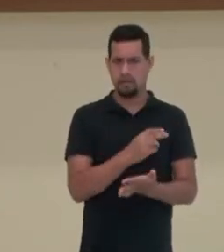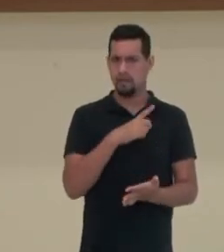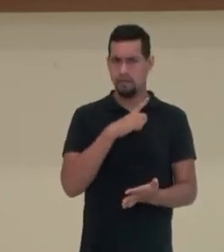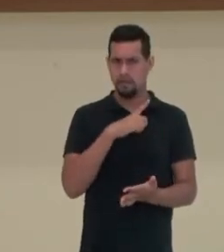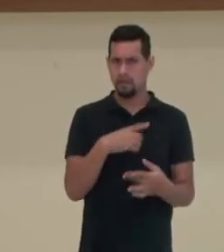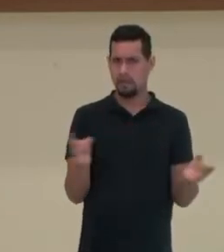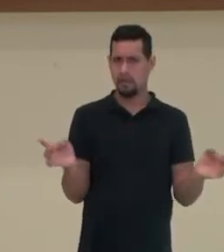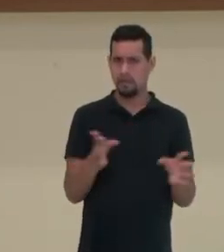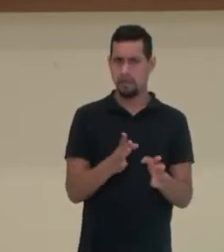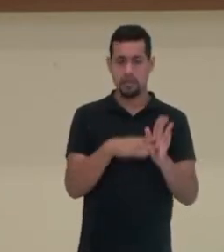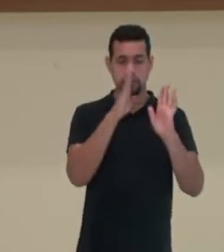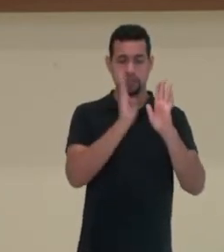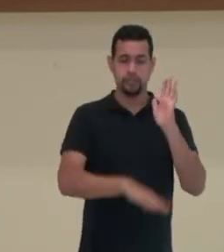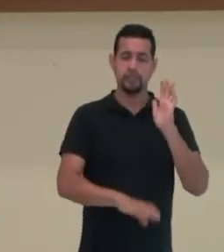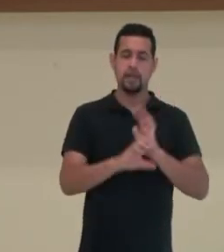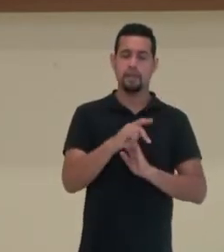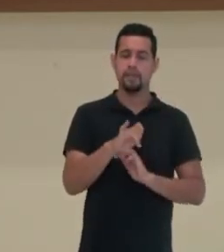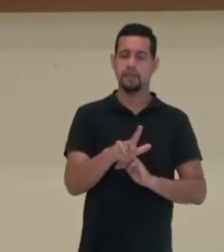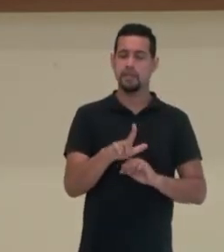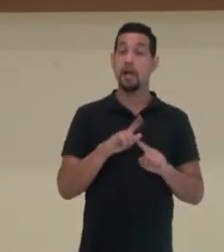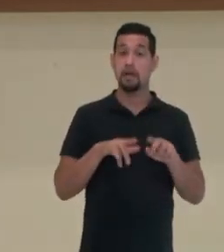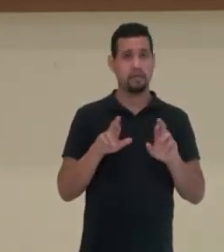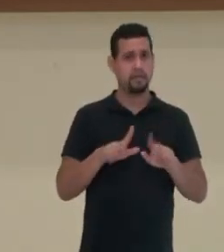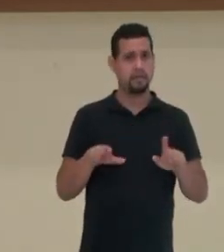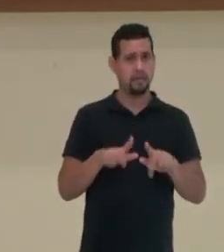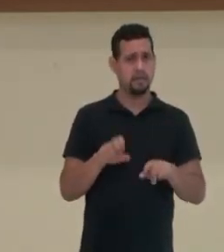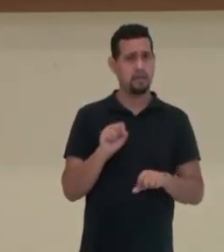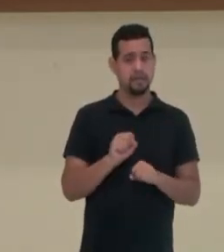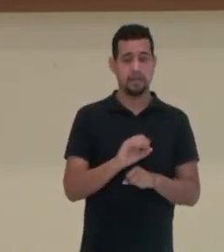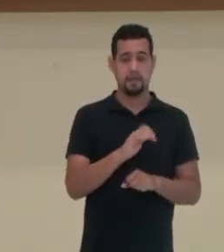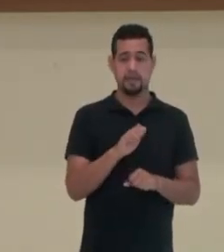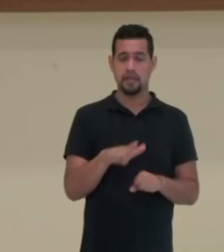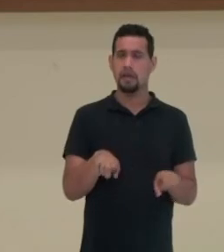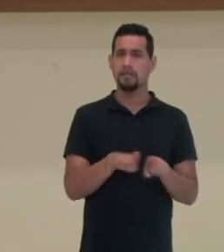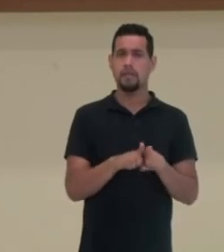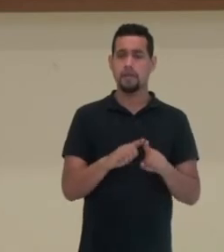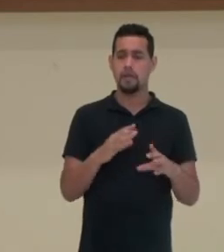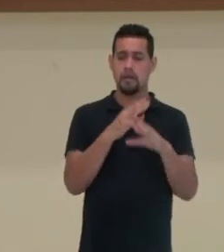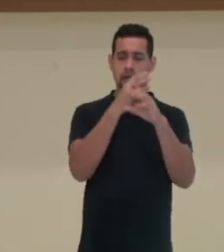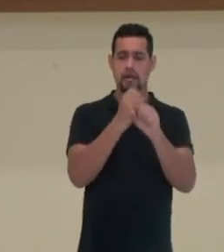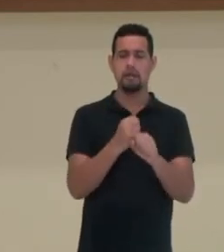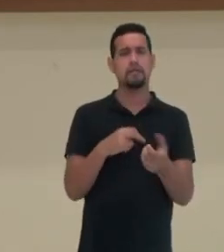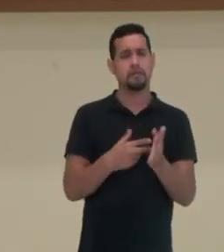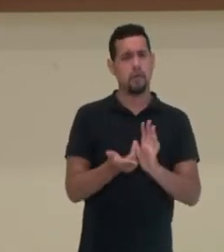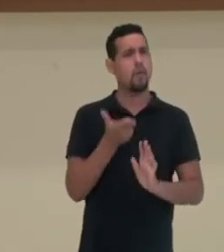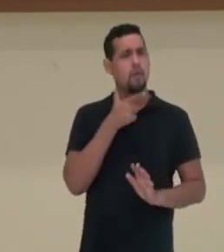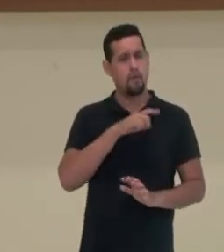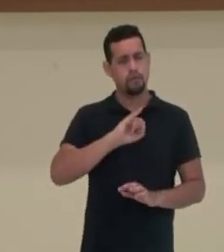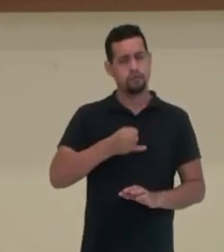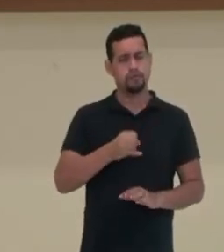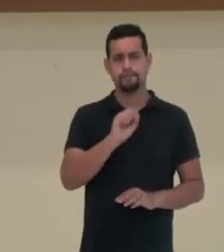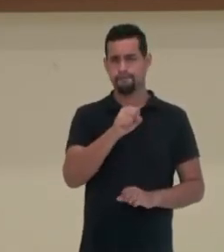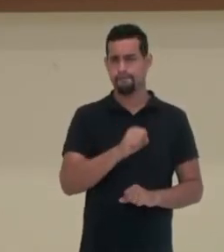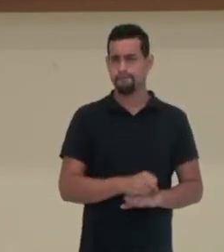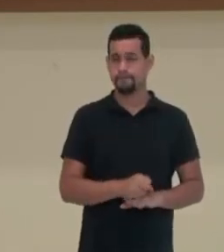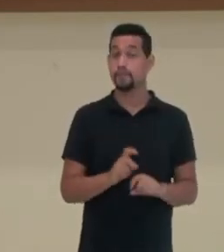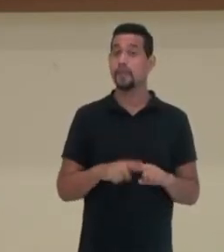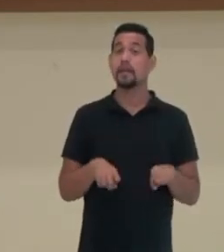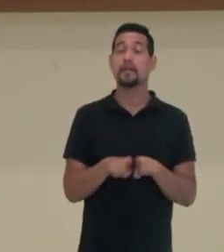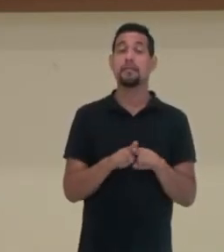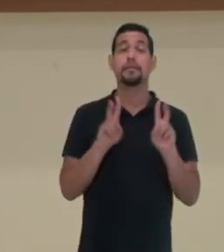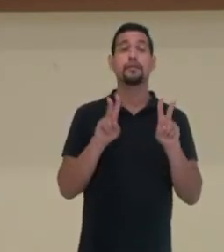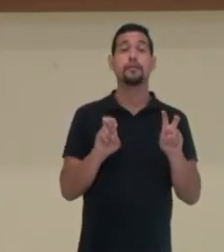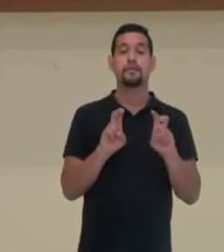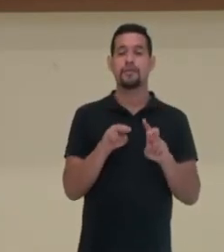conta, tira o capital. Essa diferencinha entre o capital e o montante é ali que você consegue o juro, tá bom? E a questão